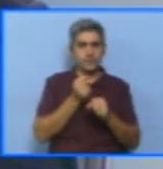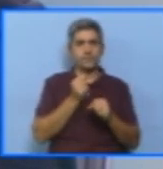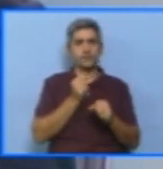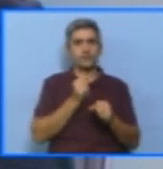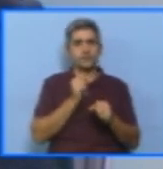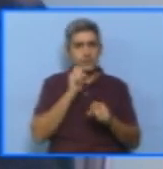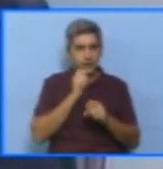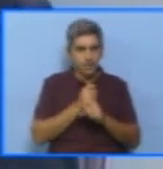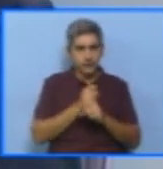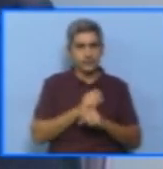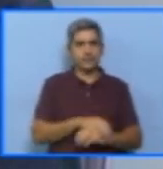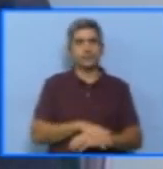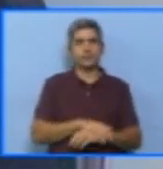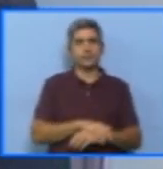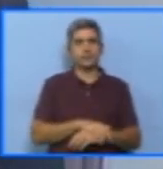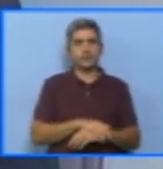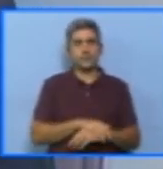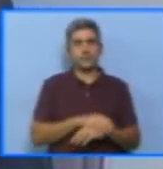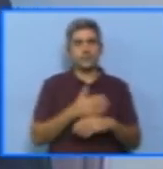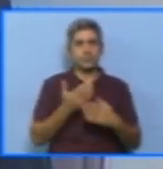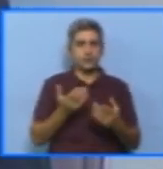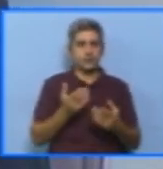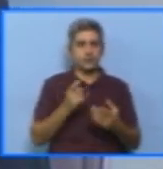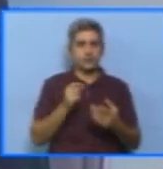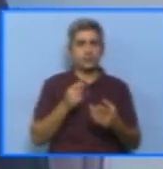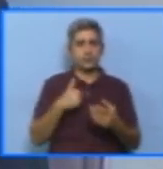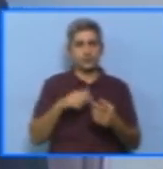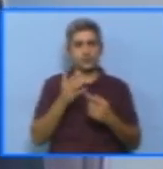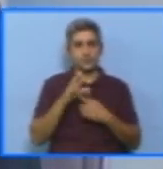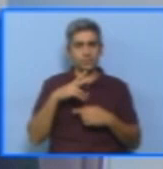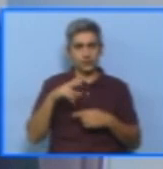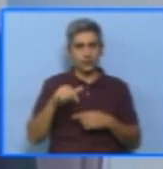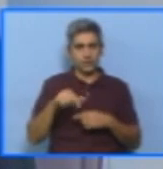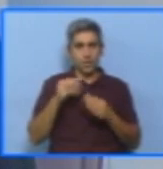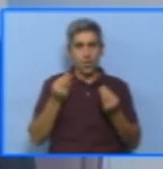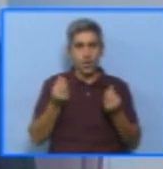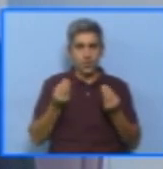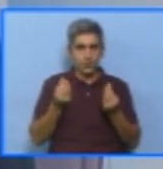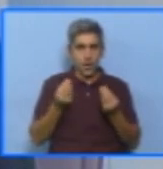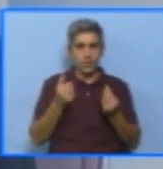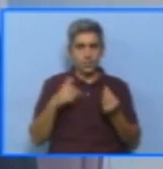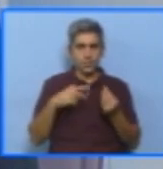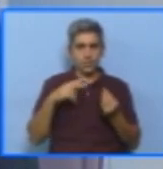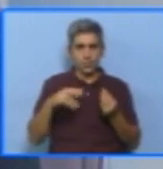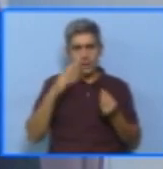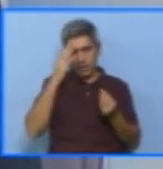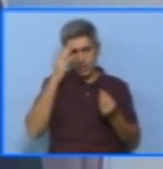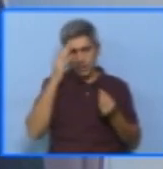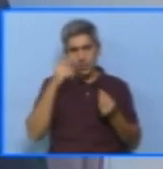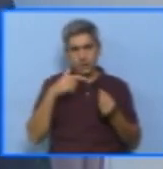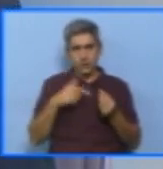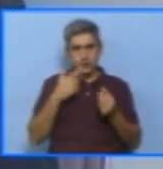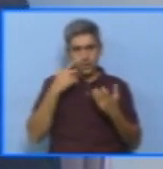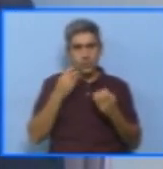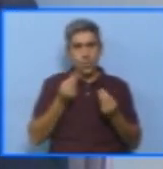de exigência e já agora, no nosso caso português, de qualidade. Julgo que em Portugal nós estamos a ter